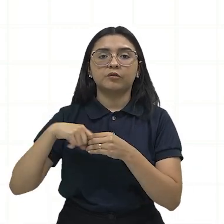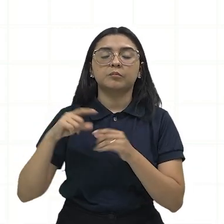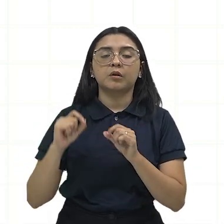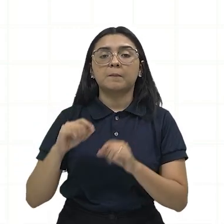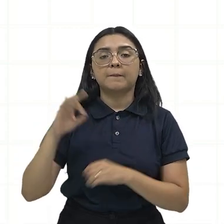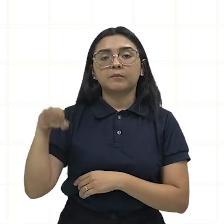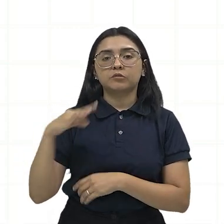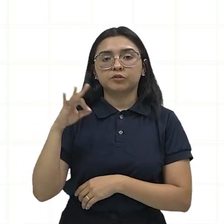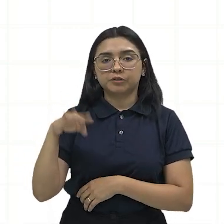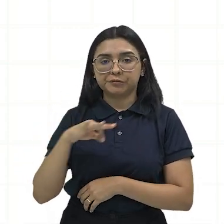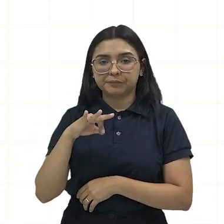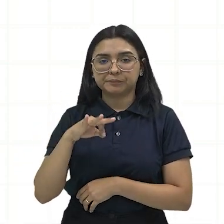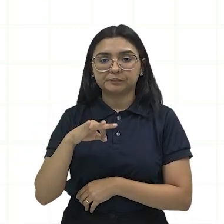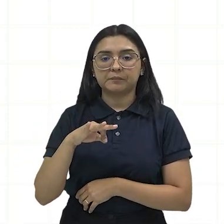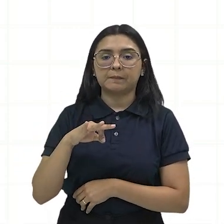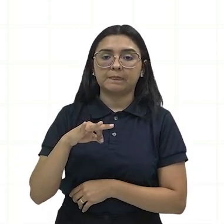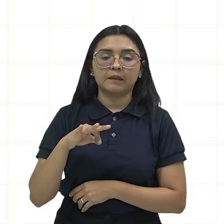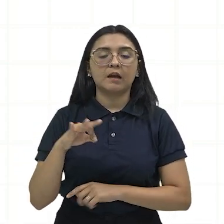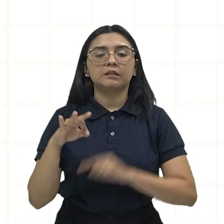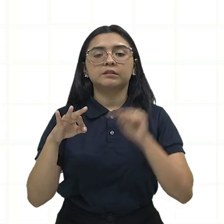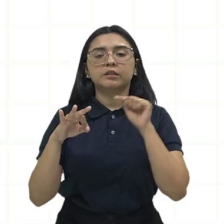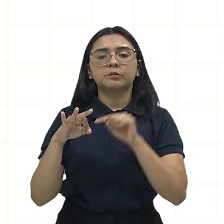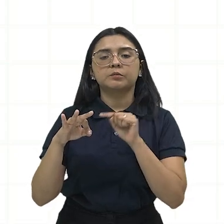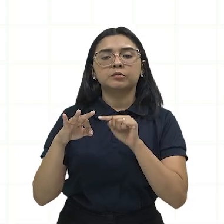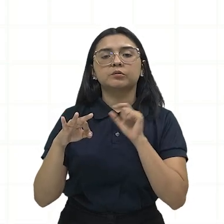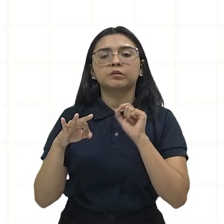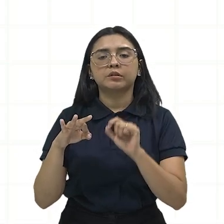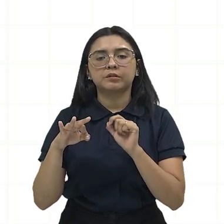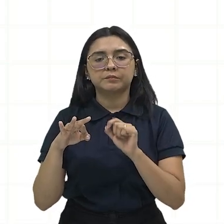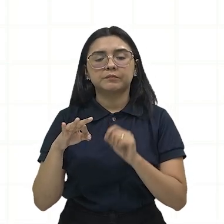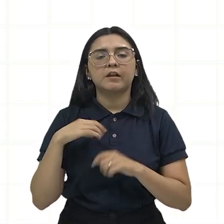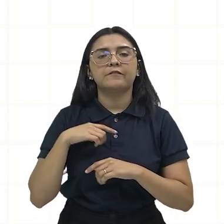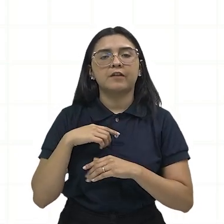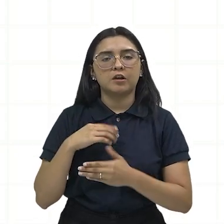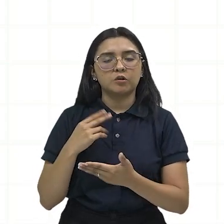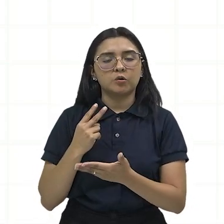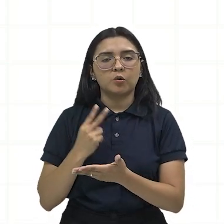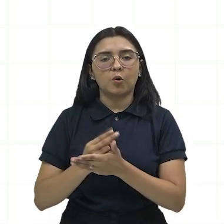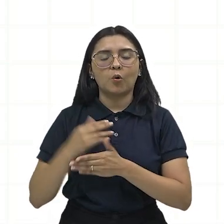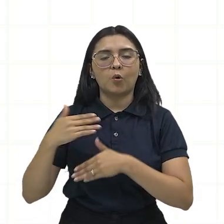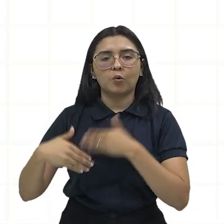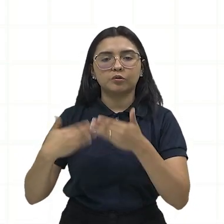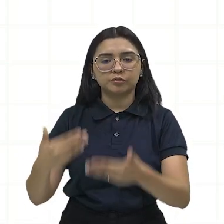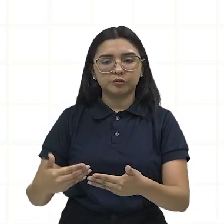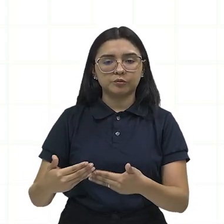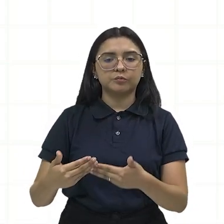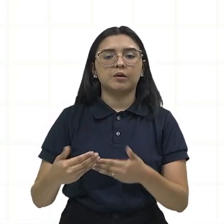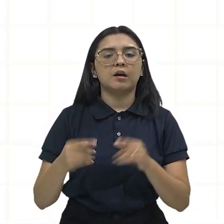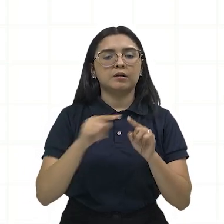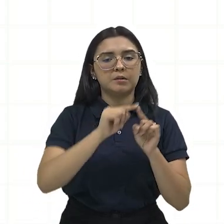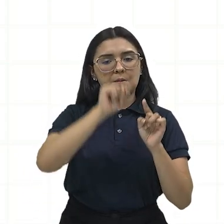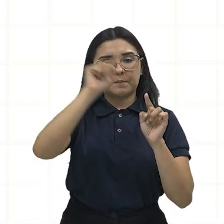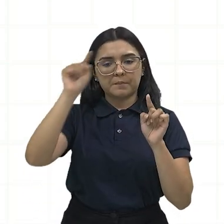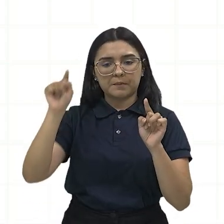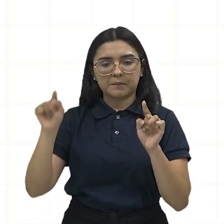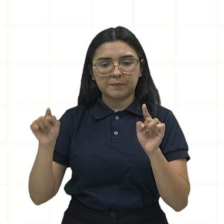E aí, dentro do mosquito, ele vai dar continuidade à formação,